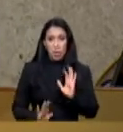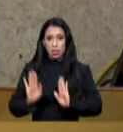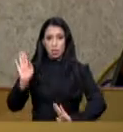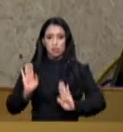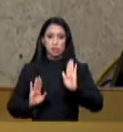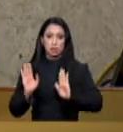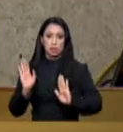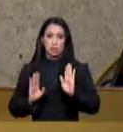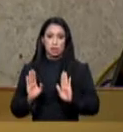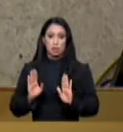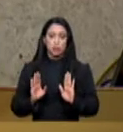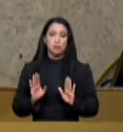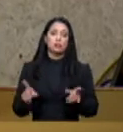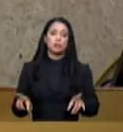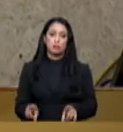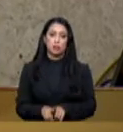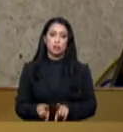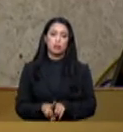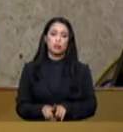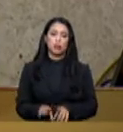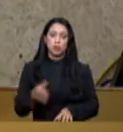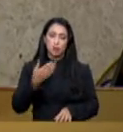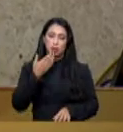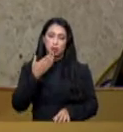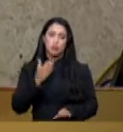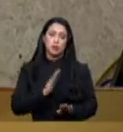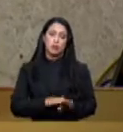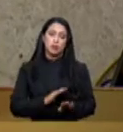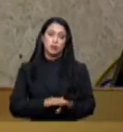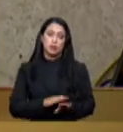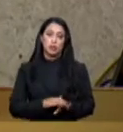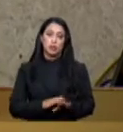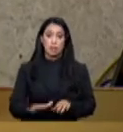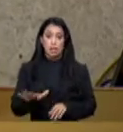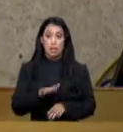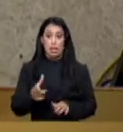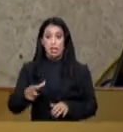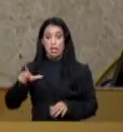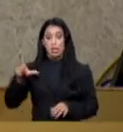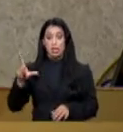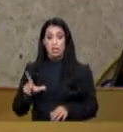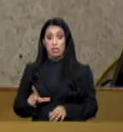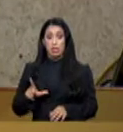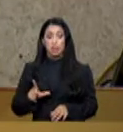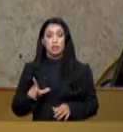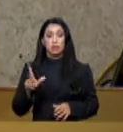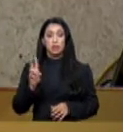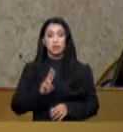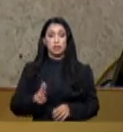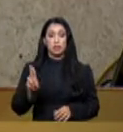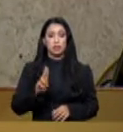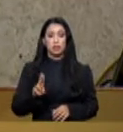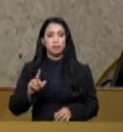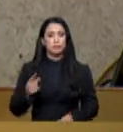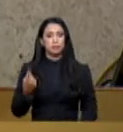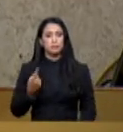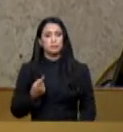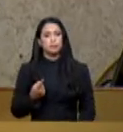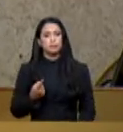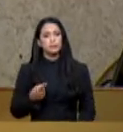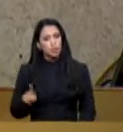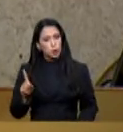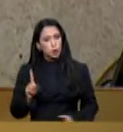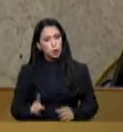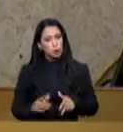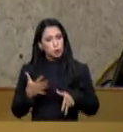licitações, inclusive para pleitear a outorga da área anteriormente explorada a título precário, como a última sustentação